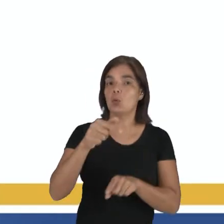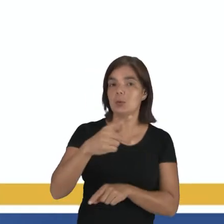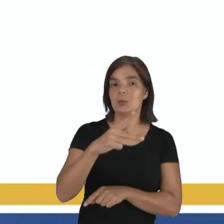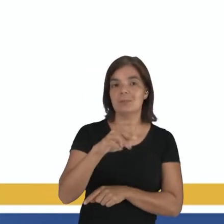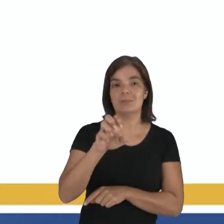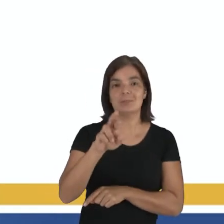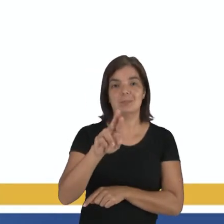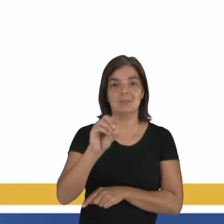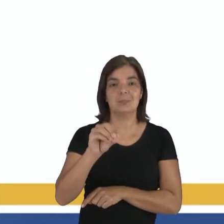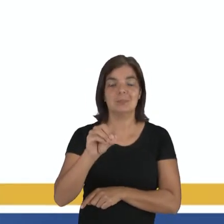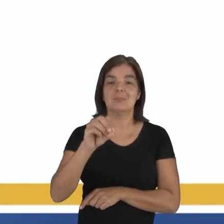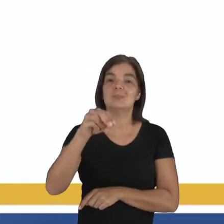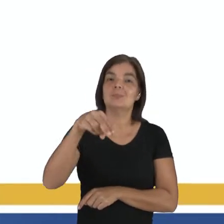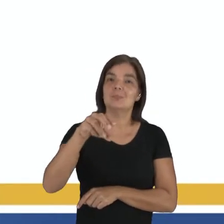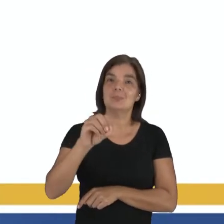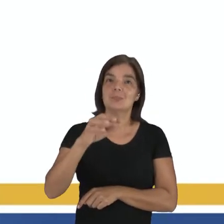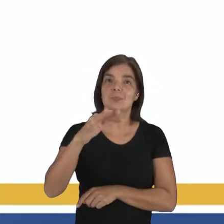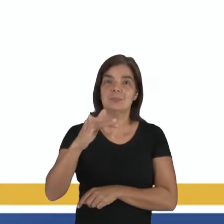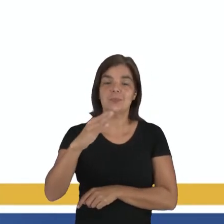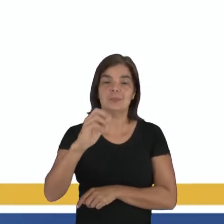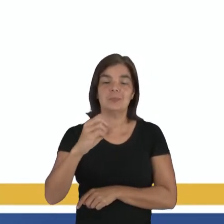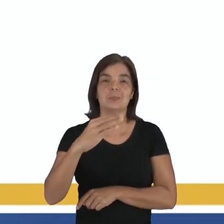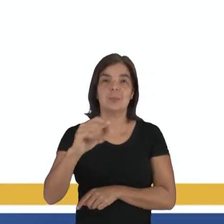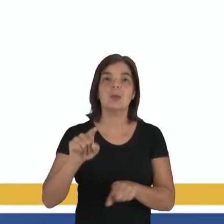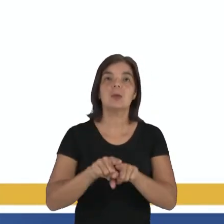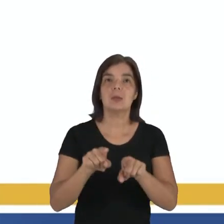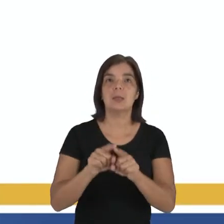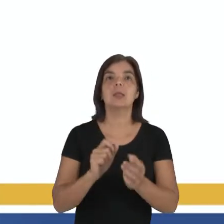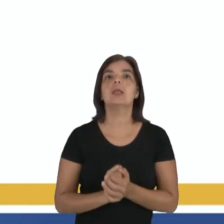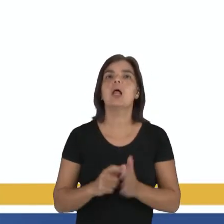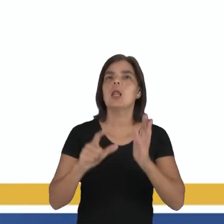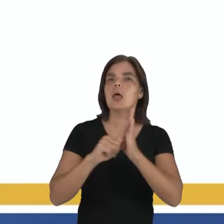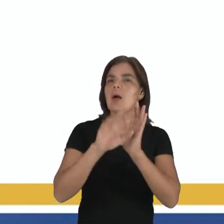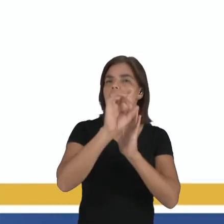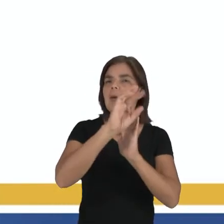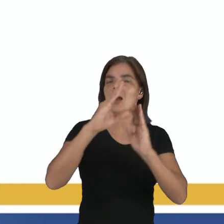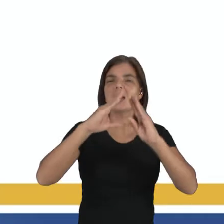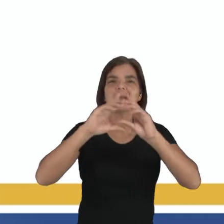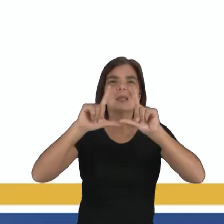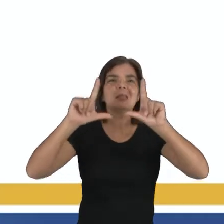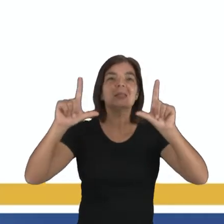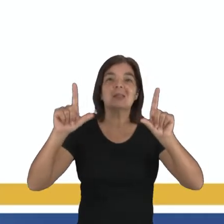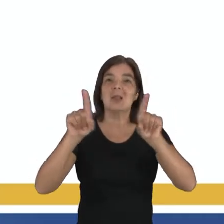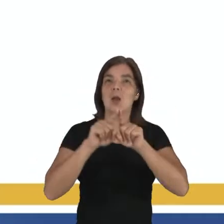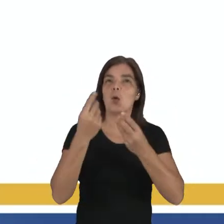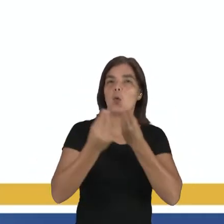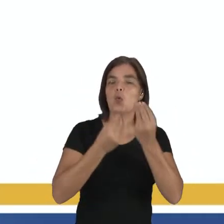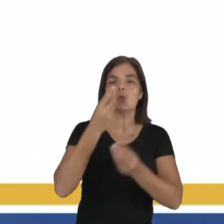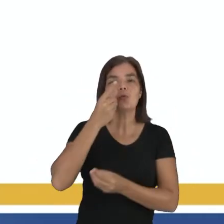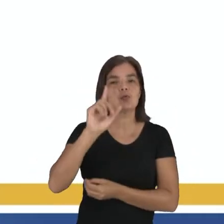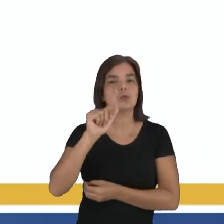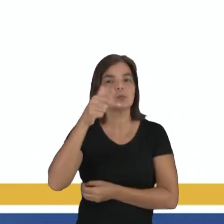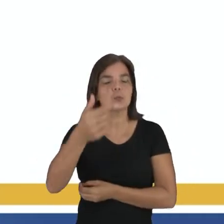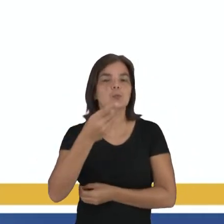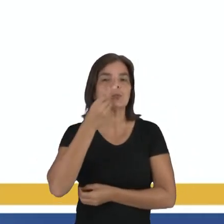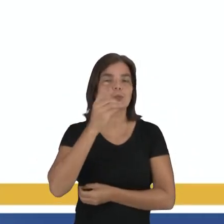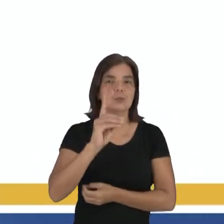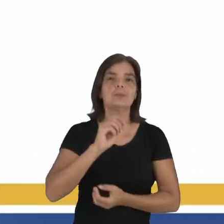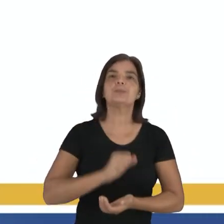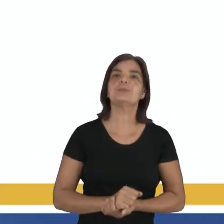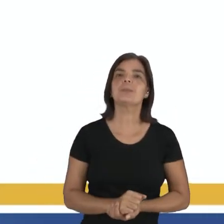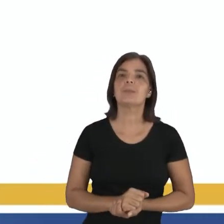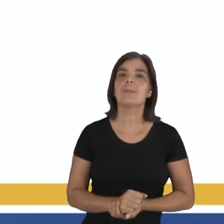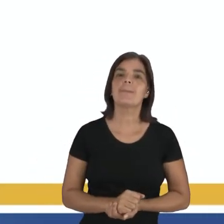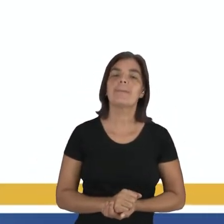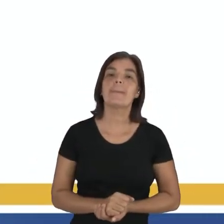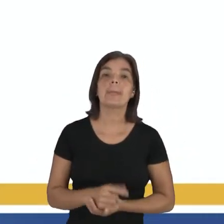personificação. Agora, olha outro exemplo aqui. Na galeria, cada clarão é como um dia depois de outro